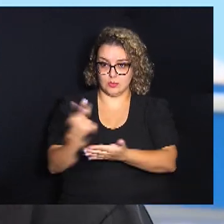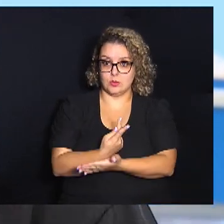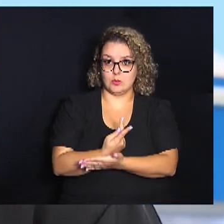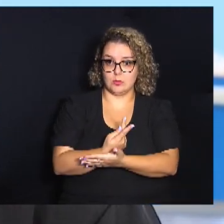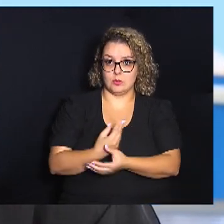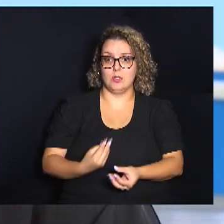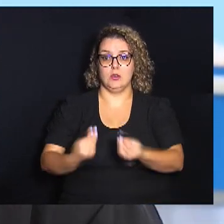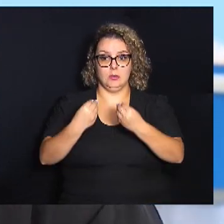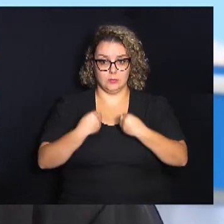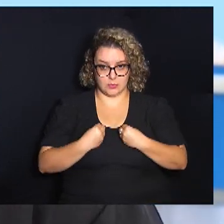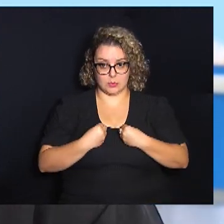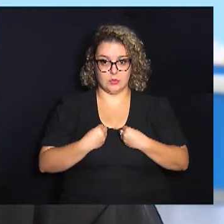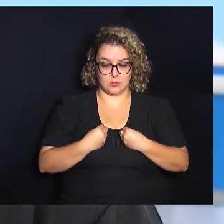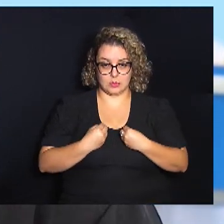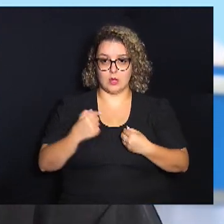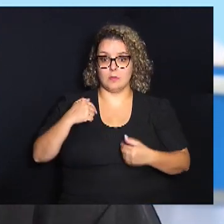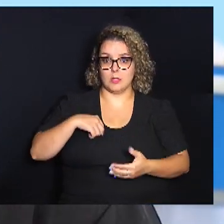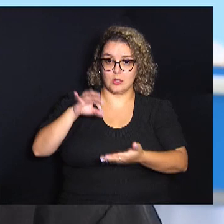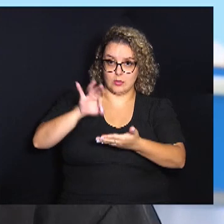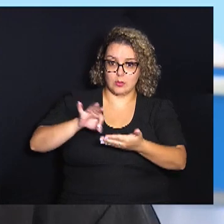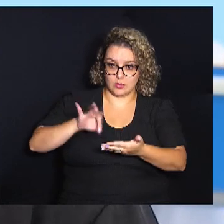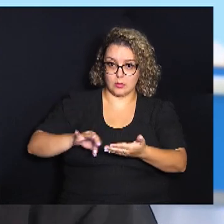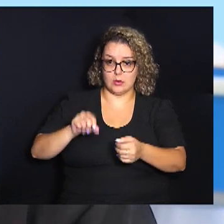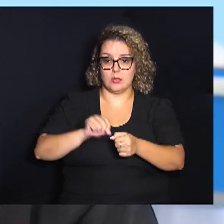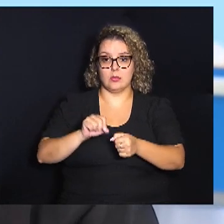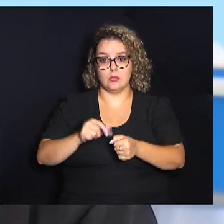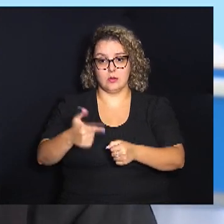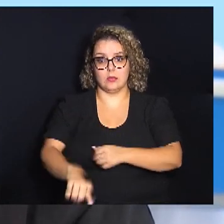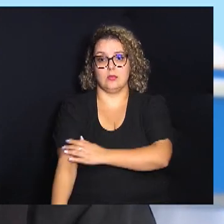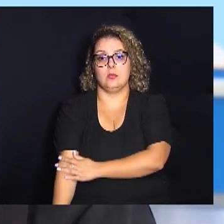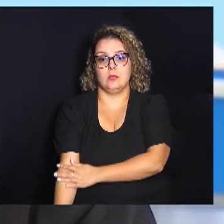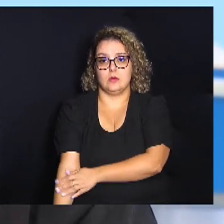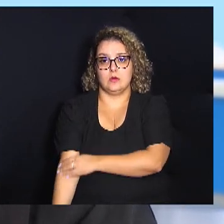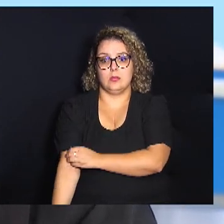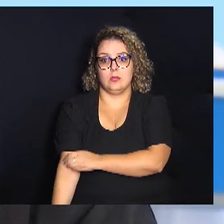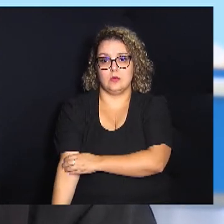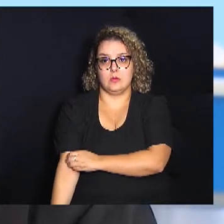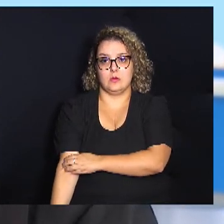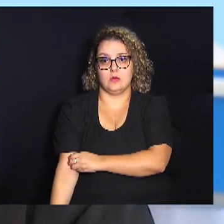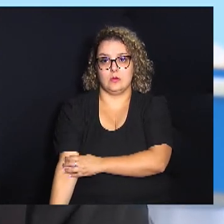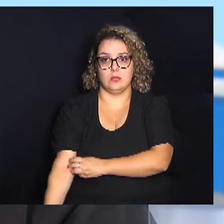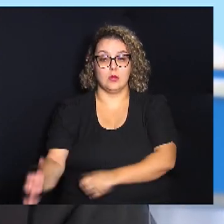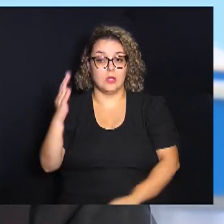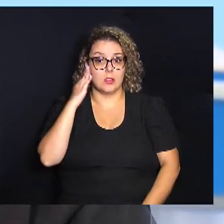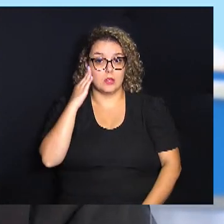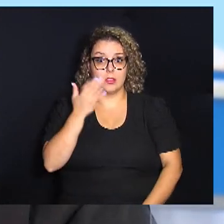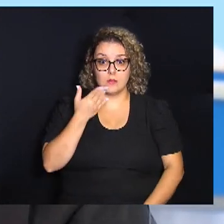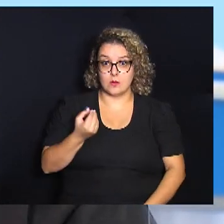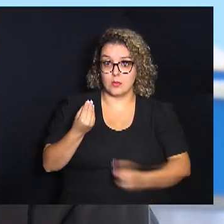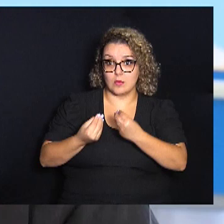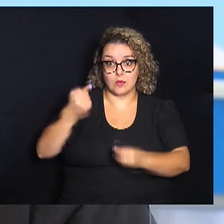me devolvem para eu corrigir e refazer, tentar entender melhor como é que é o